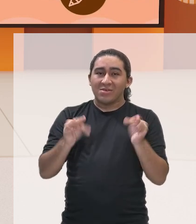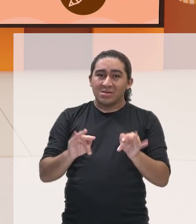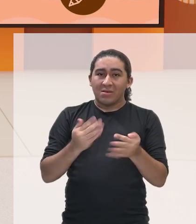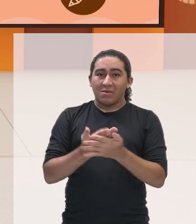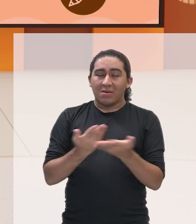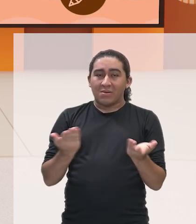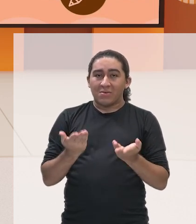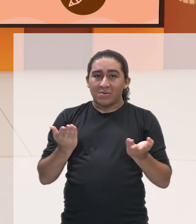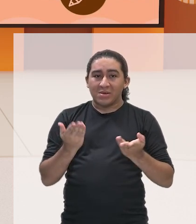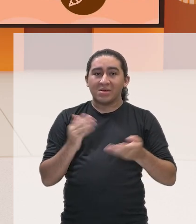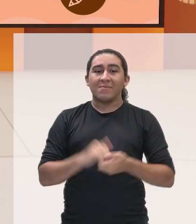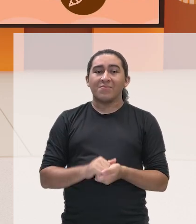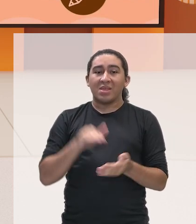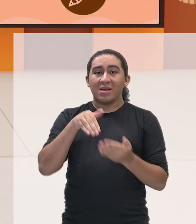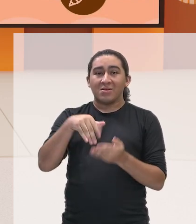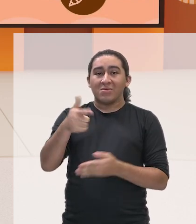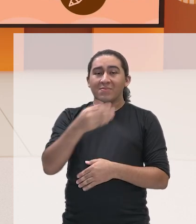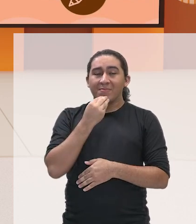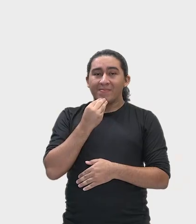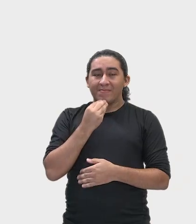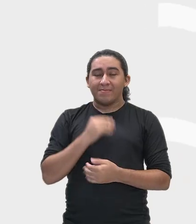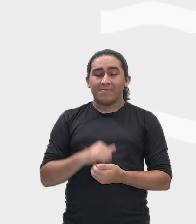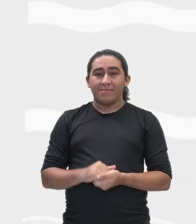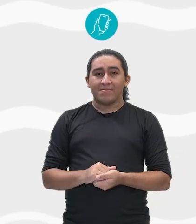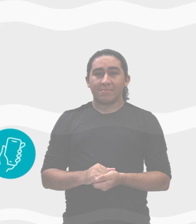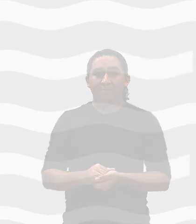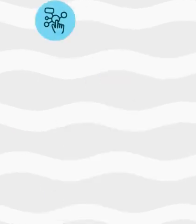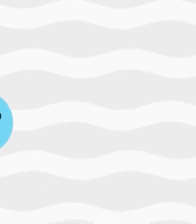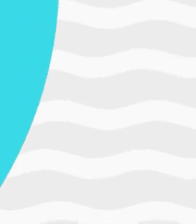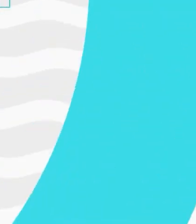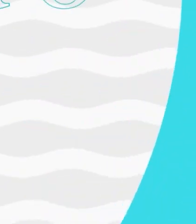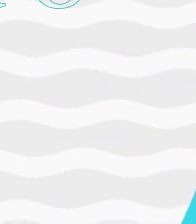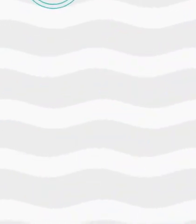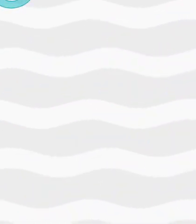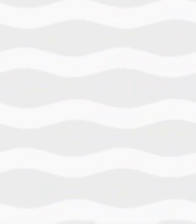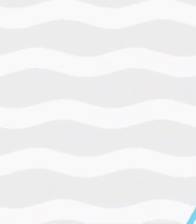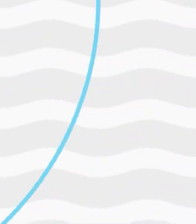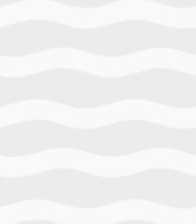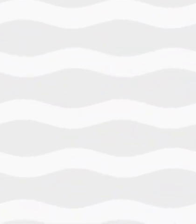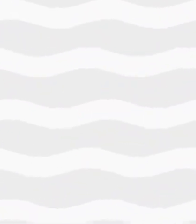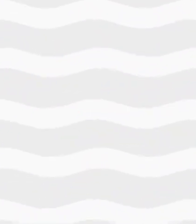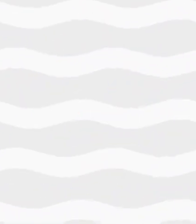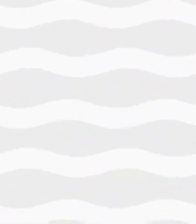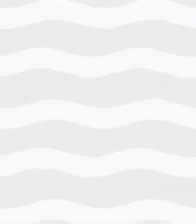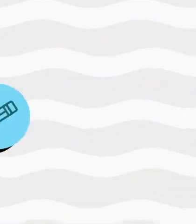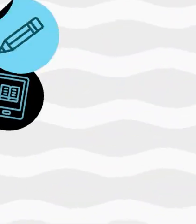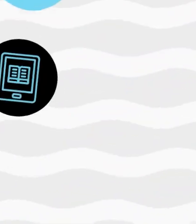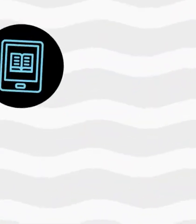por aqui e até uma próxima.